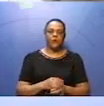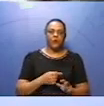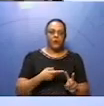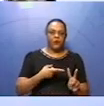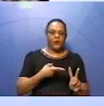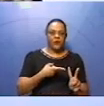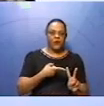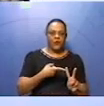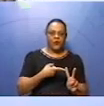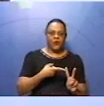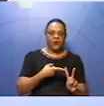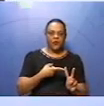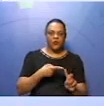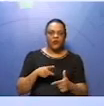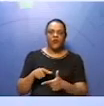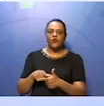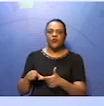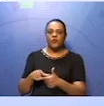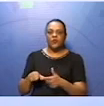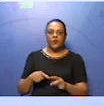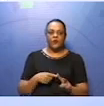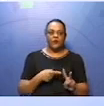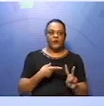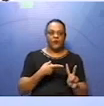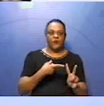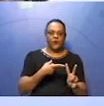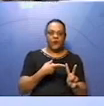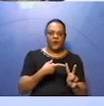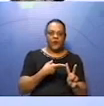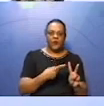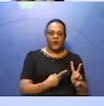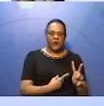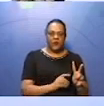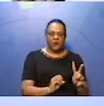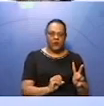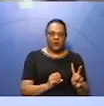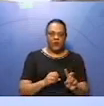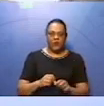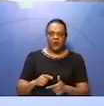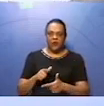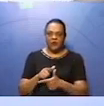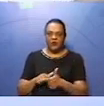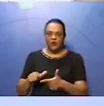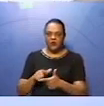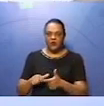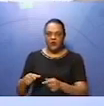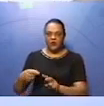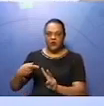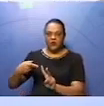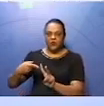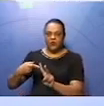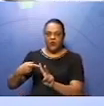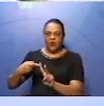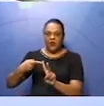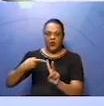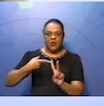Agora uma divisão. Raiz quadrada de 10 dividido por raiz quadrada de